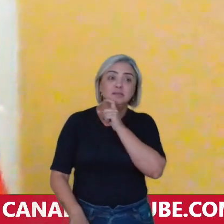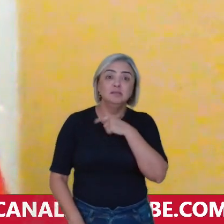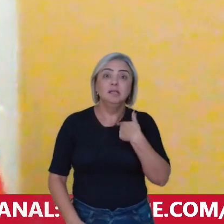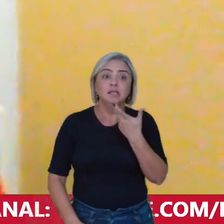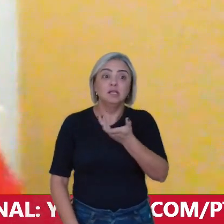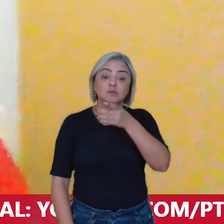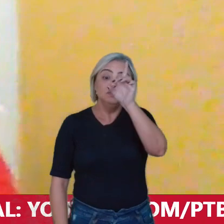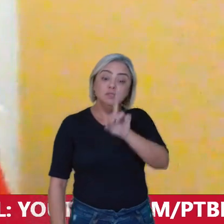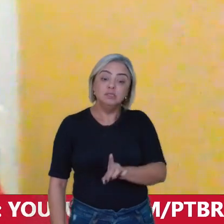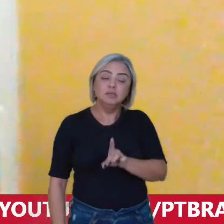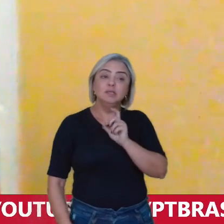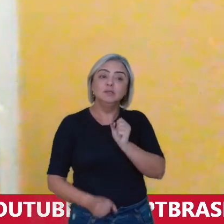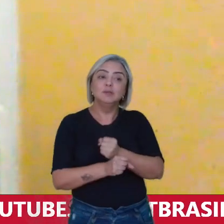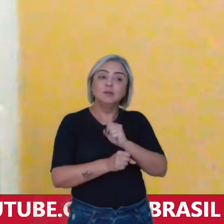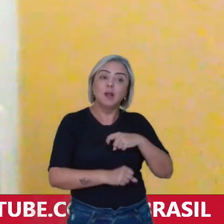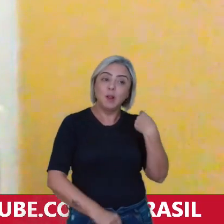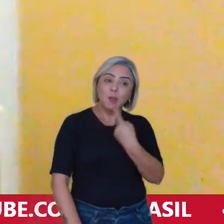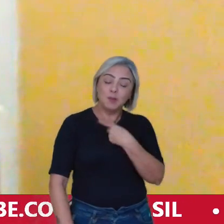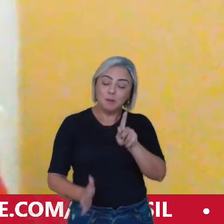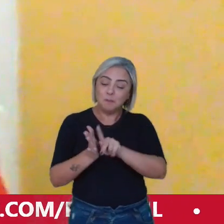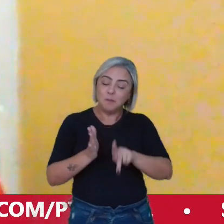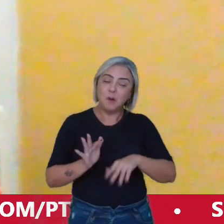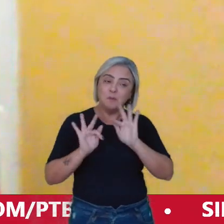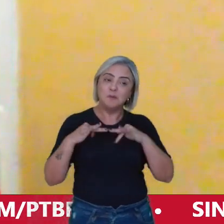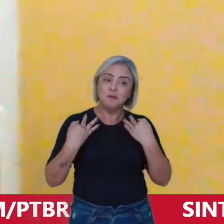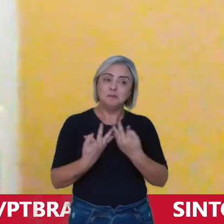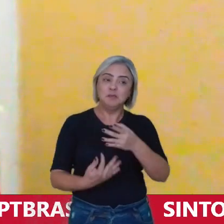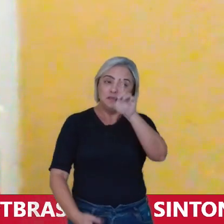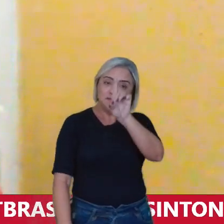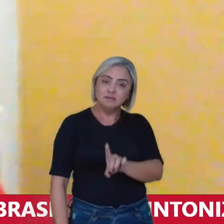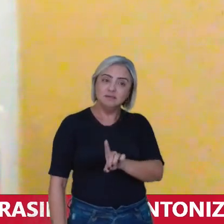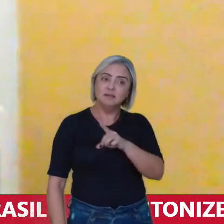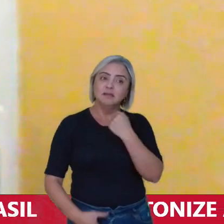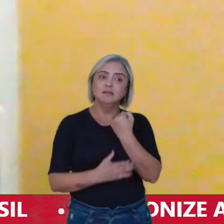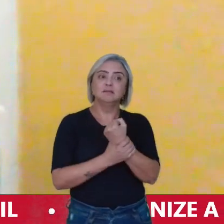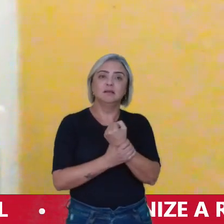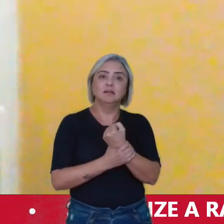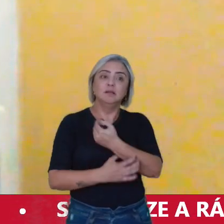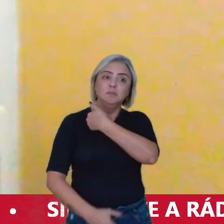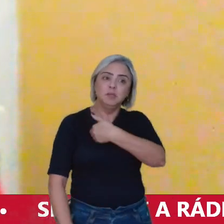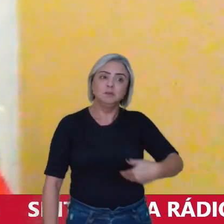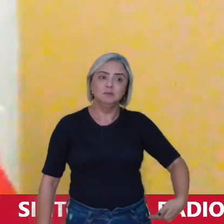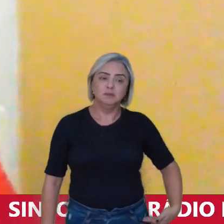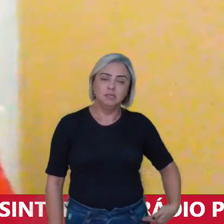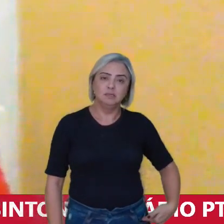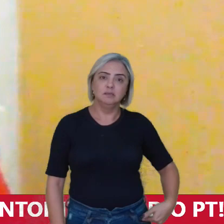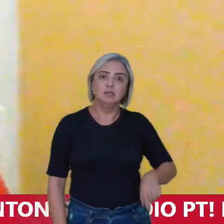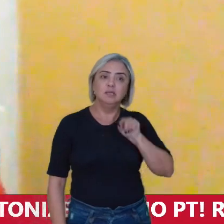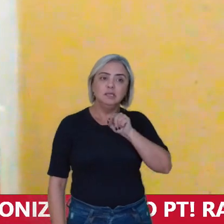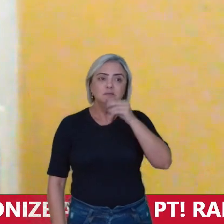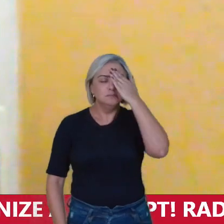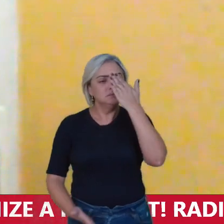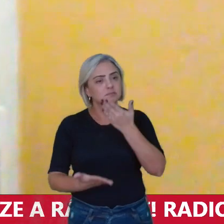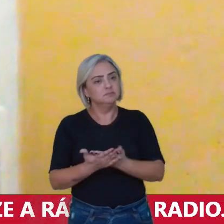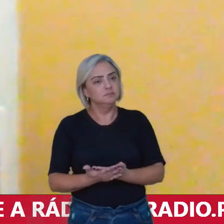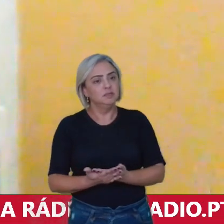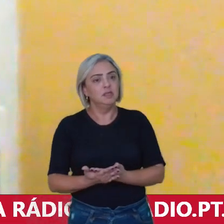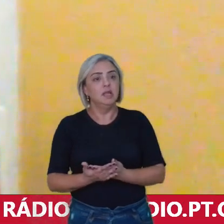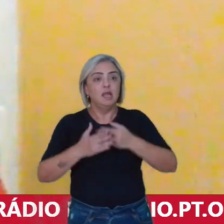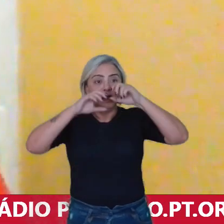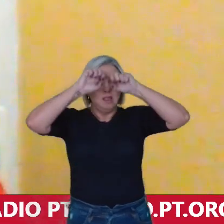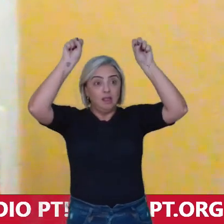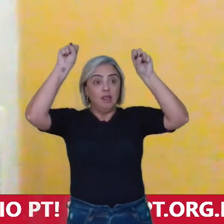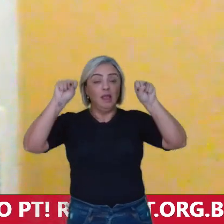queremos ter o direito de construir nossa família. E esse direito tem que ser garantido pelo Estado. Isso foi reconhecido pelo